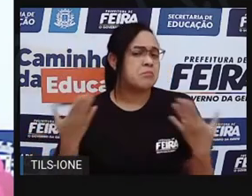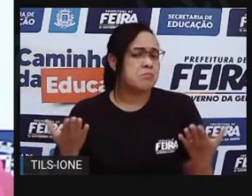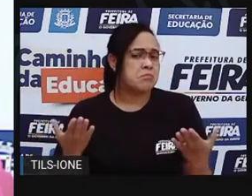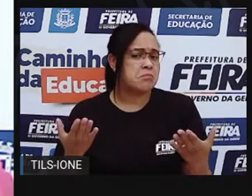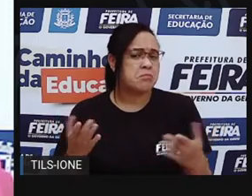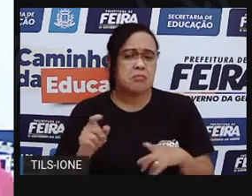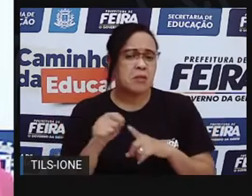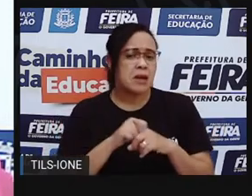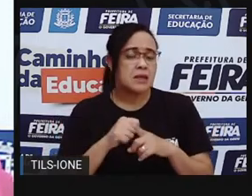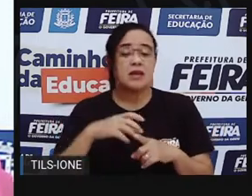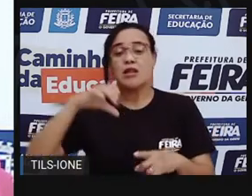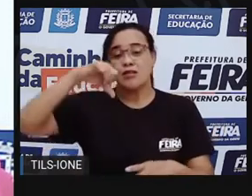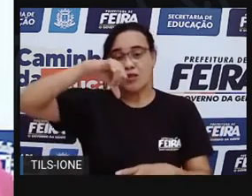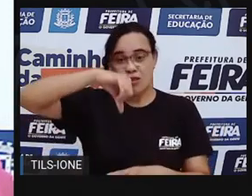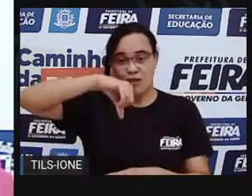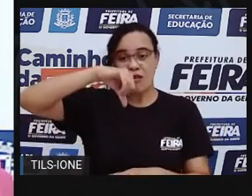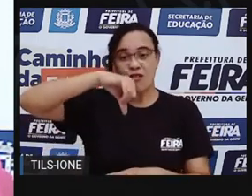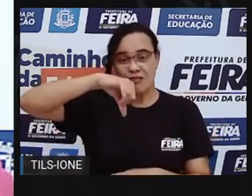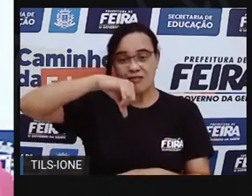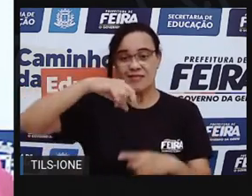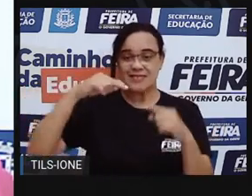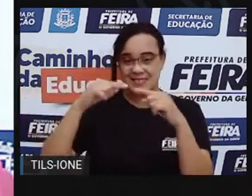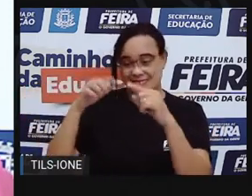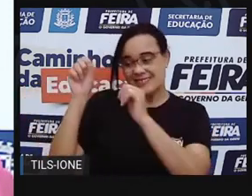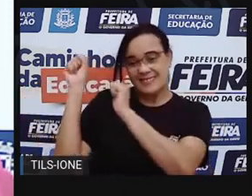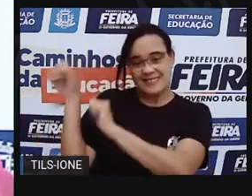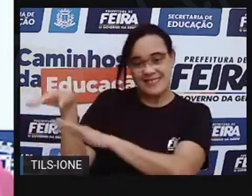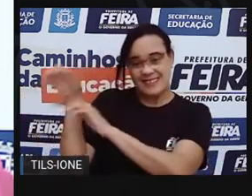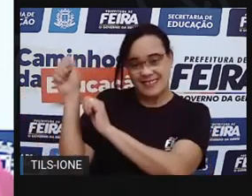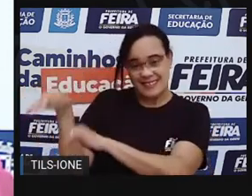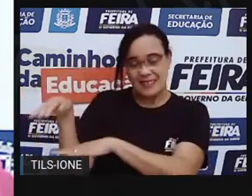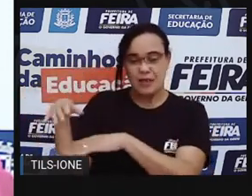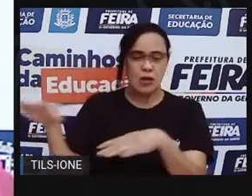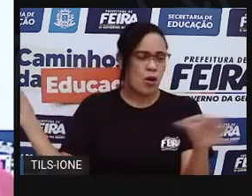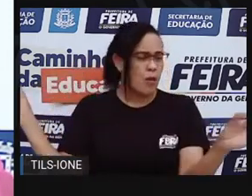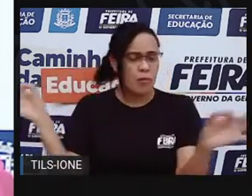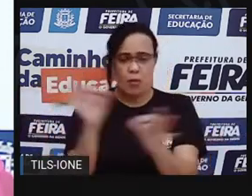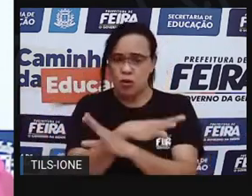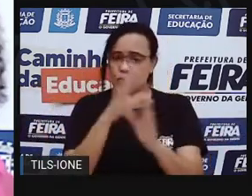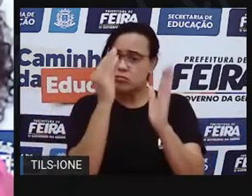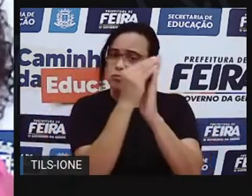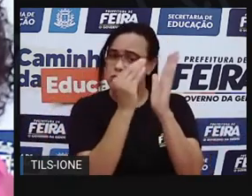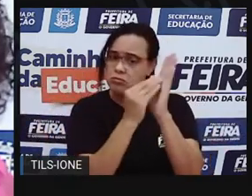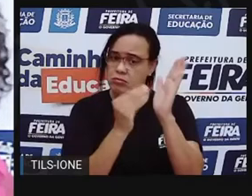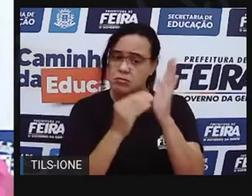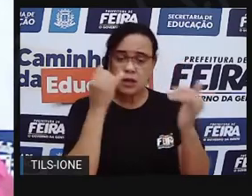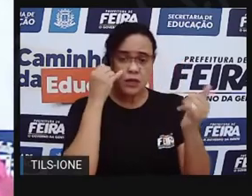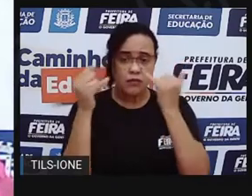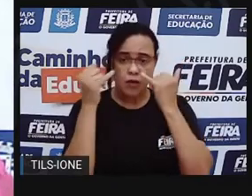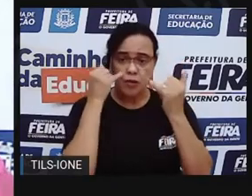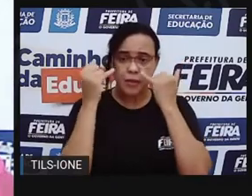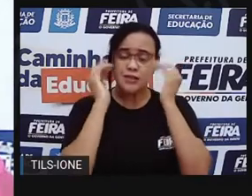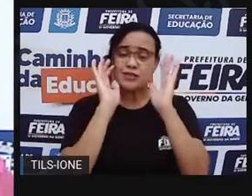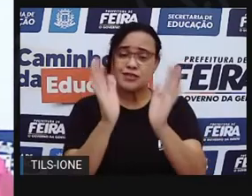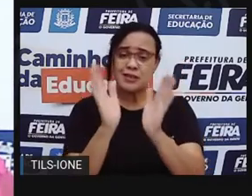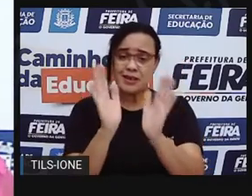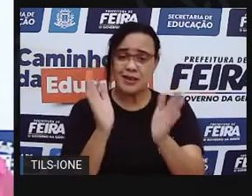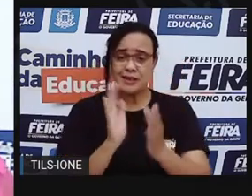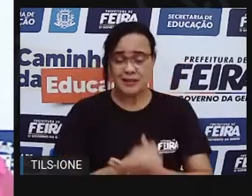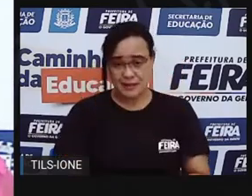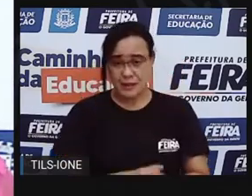9. É o mês 9. Pronto, acho que não falta nada. E sabe o que vocês podem fazer, meninada?